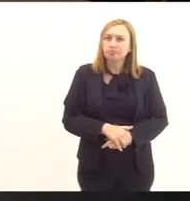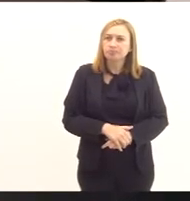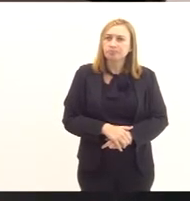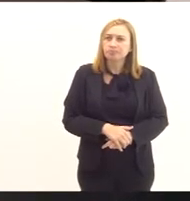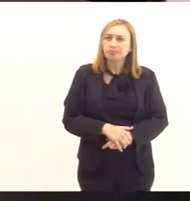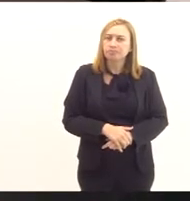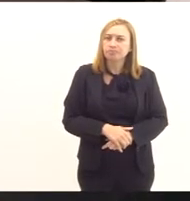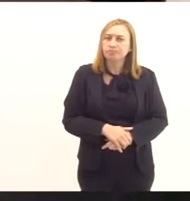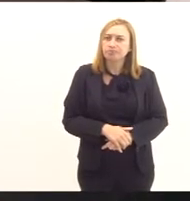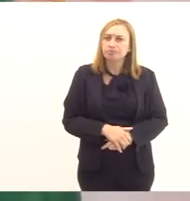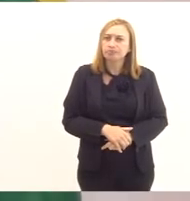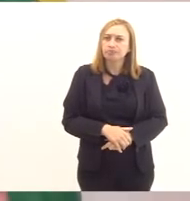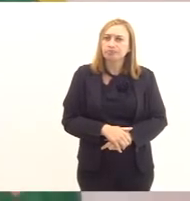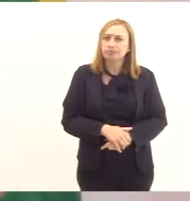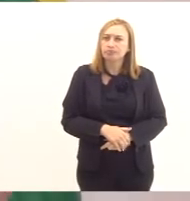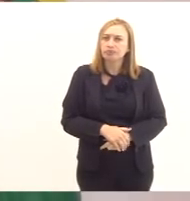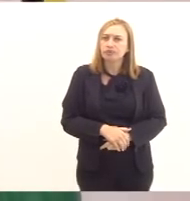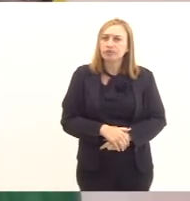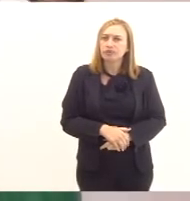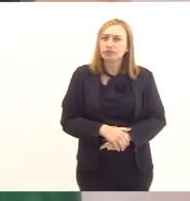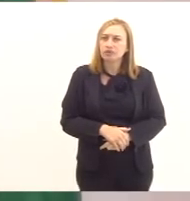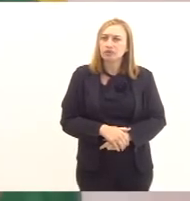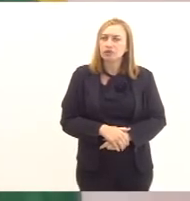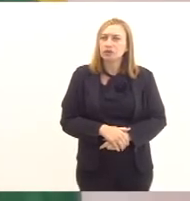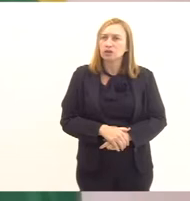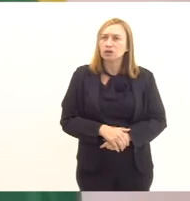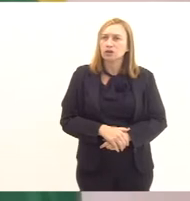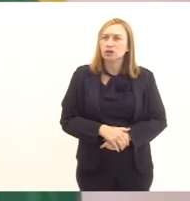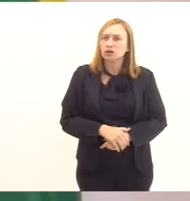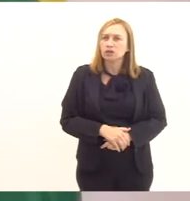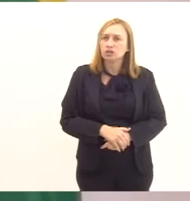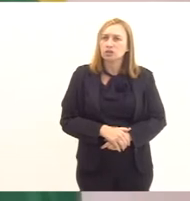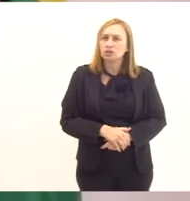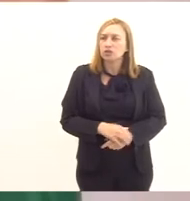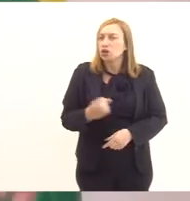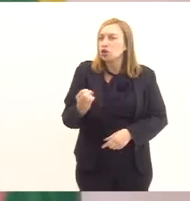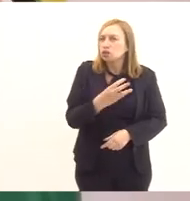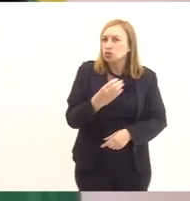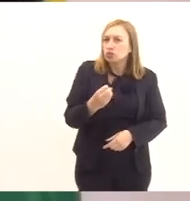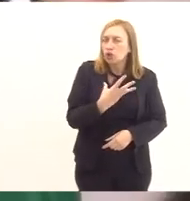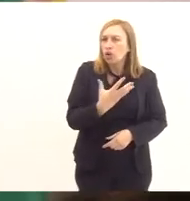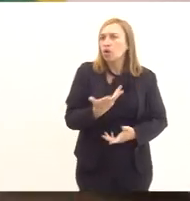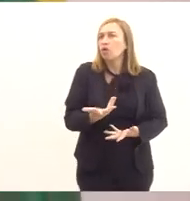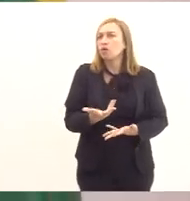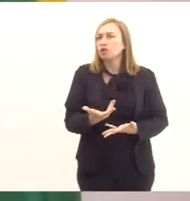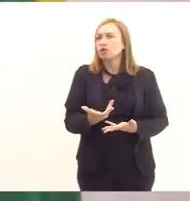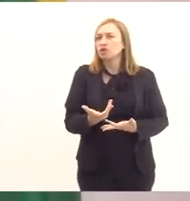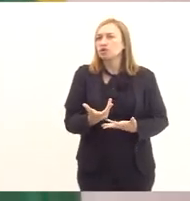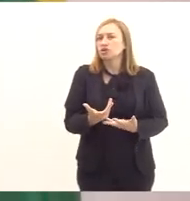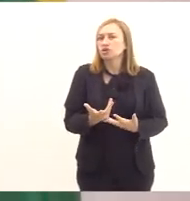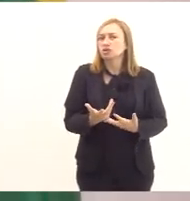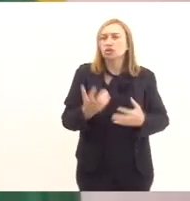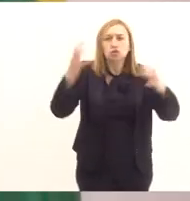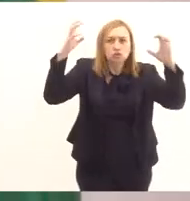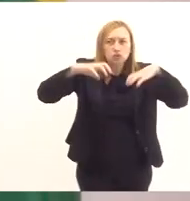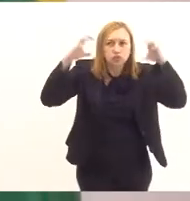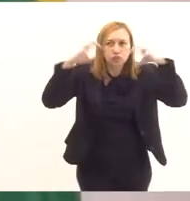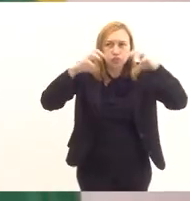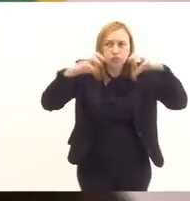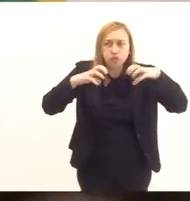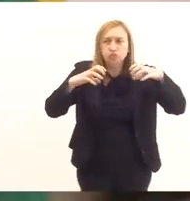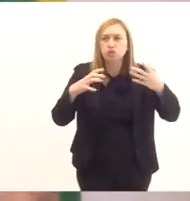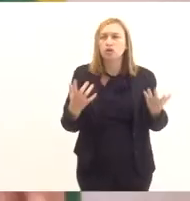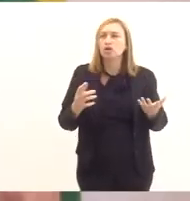a forma de a questão meteorológica de detecção das novas intempéries das novas tempestades que